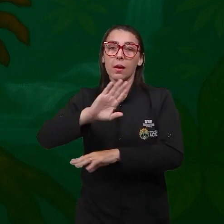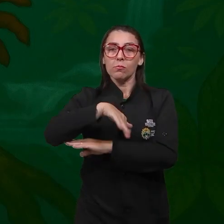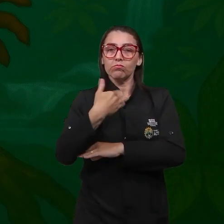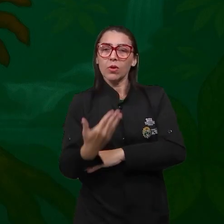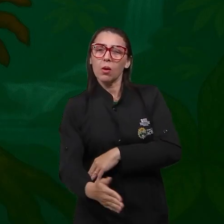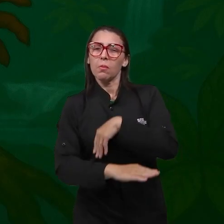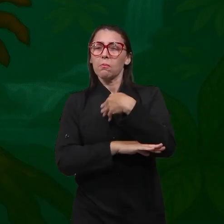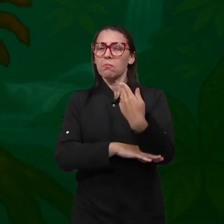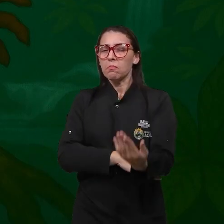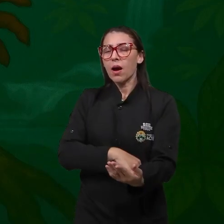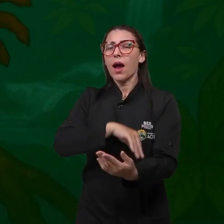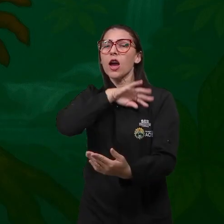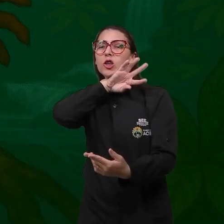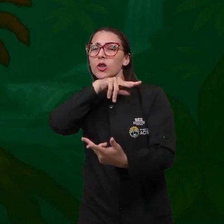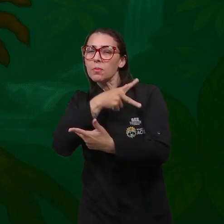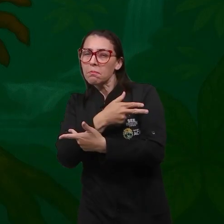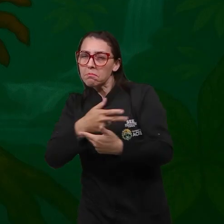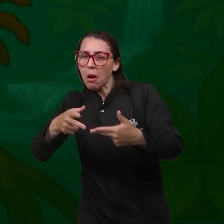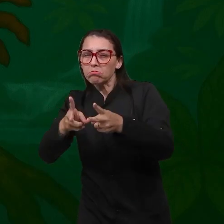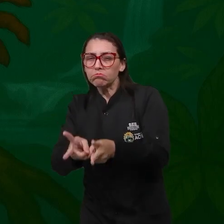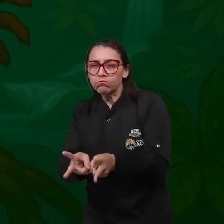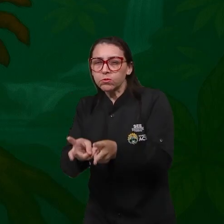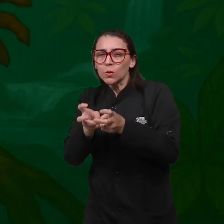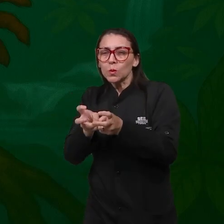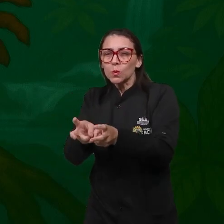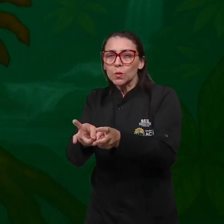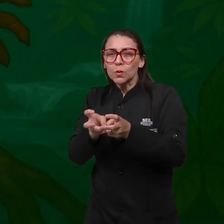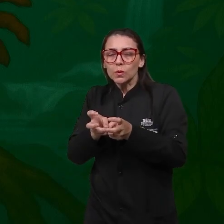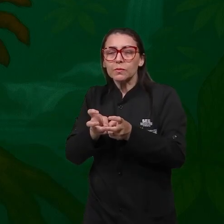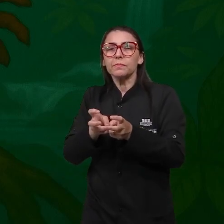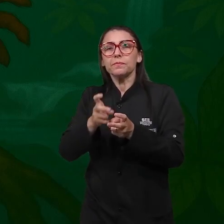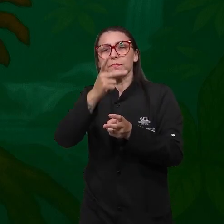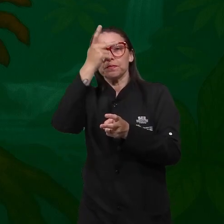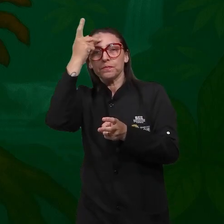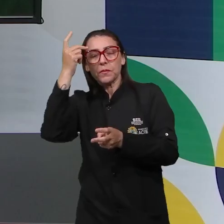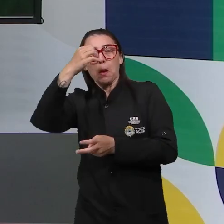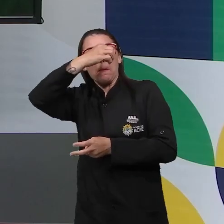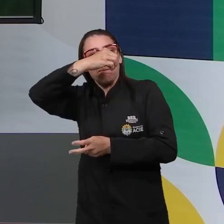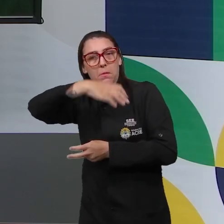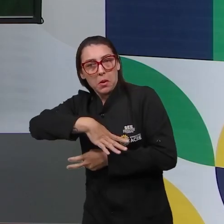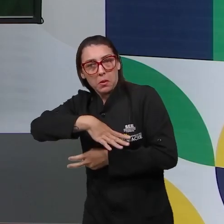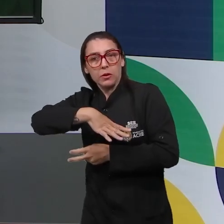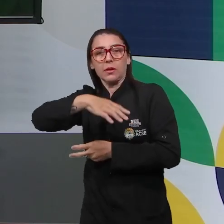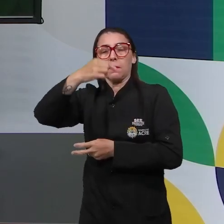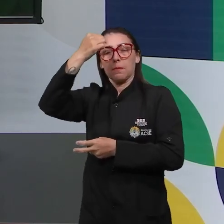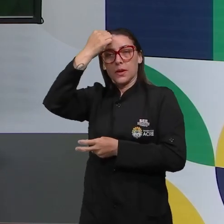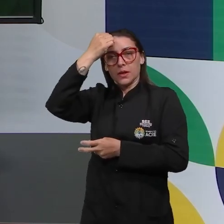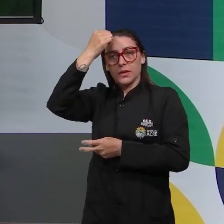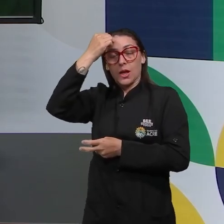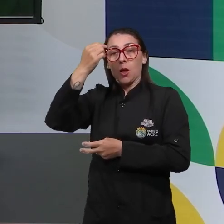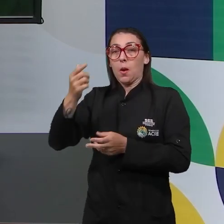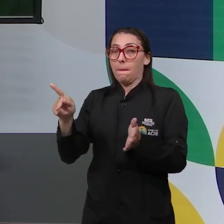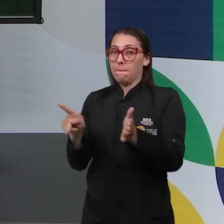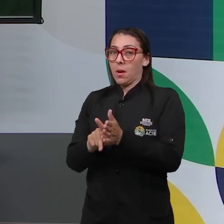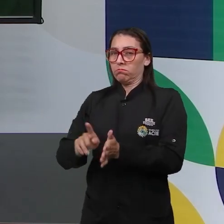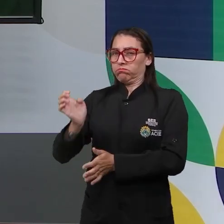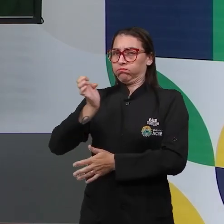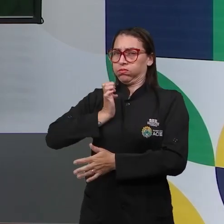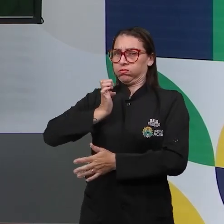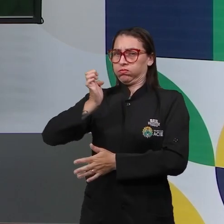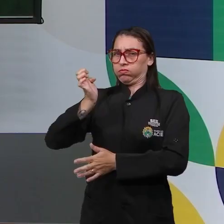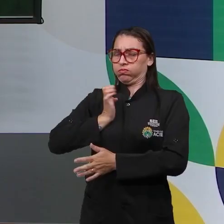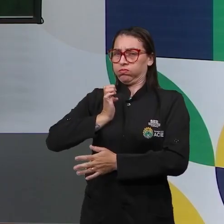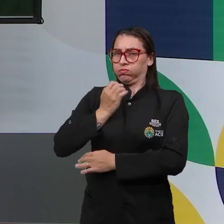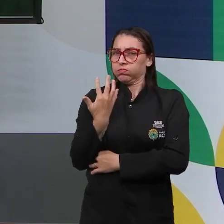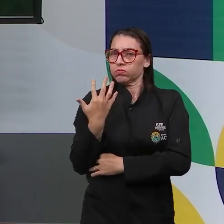uma forma exploratória, né? As pessoas arrogantes que estão ali pensando em ganhar